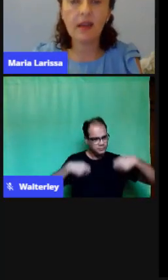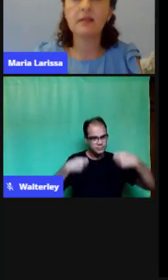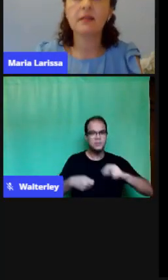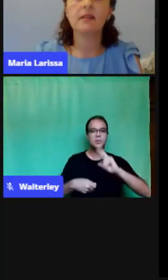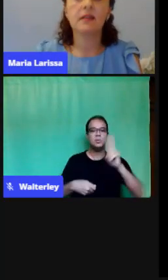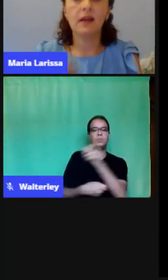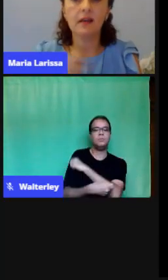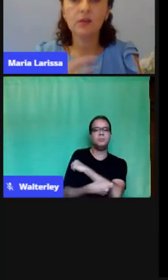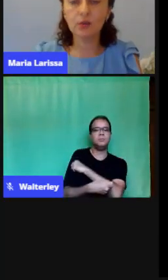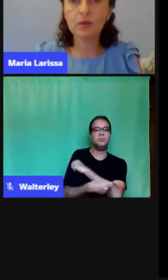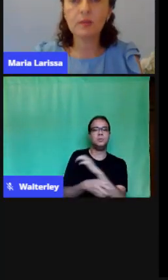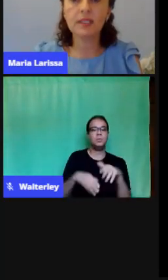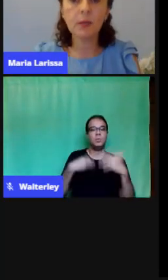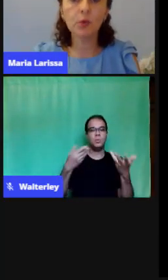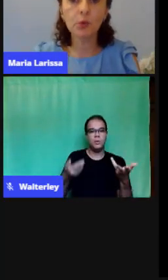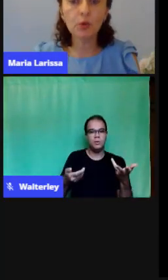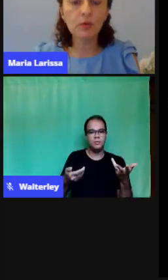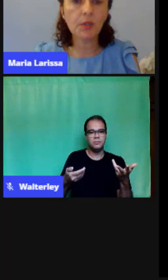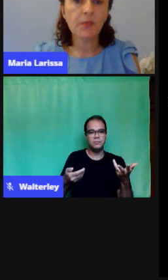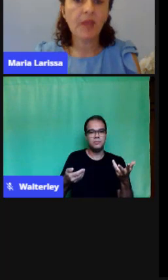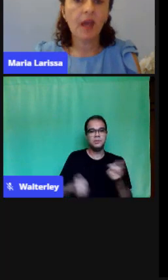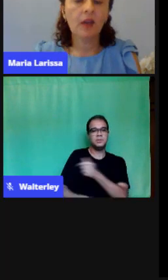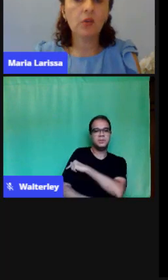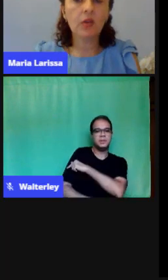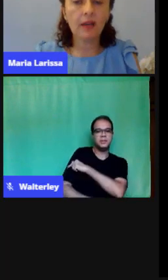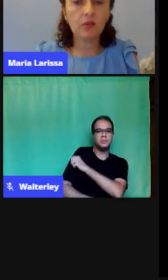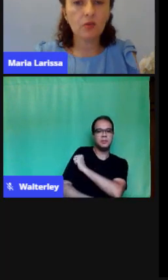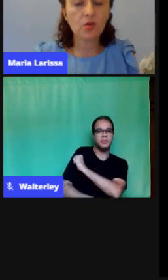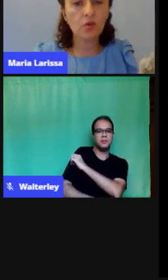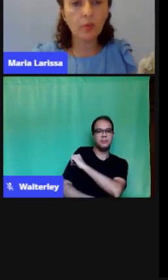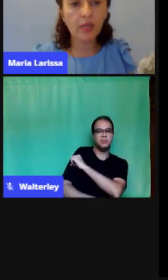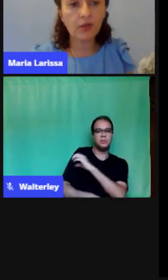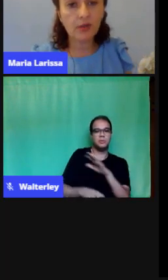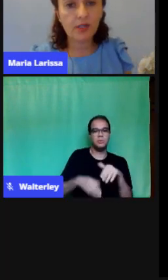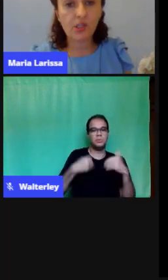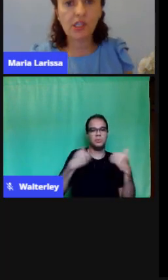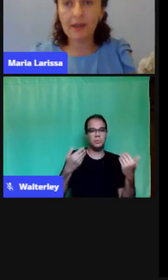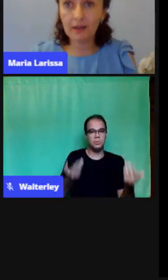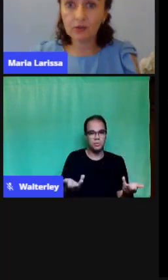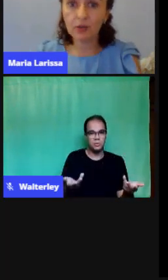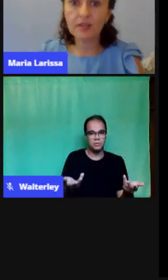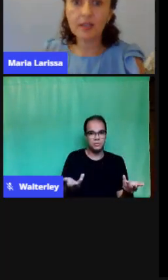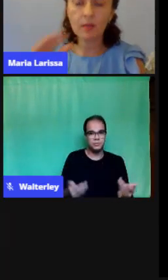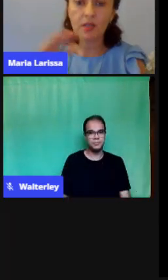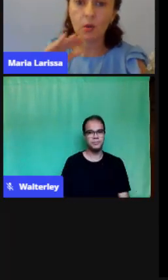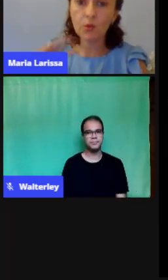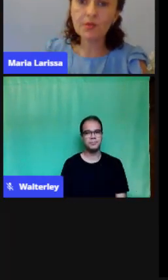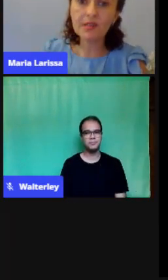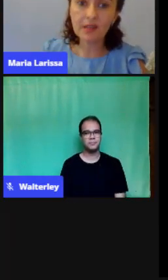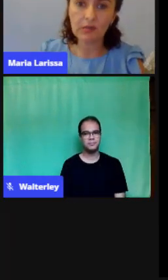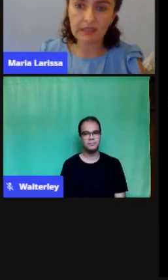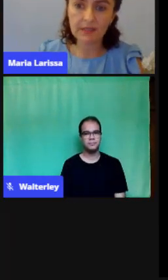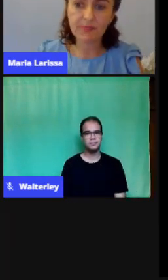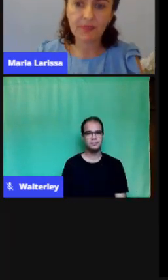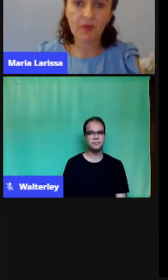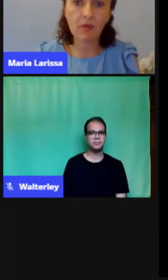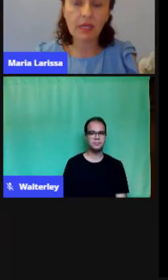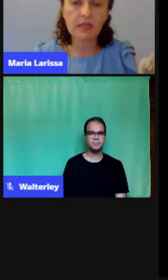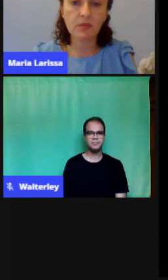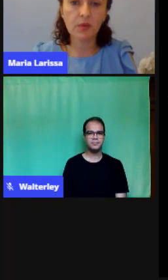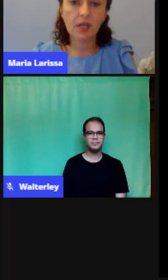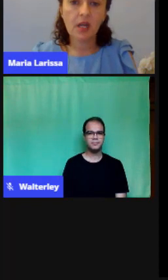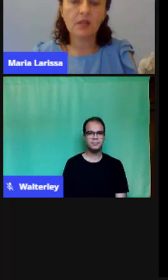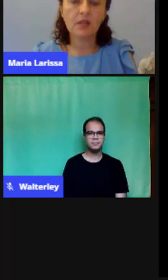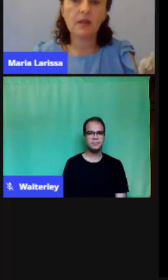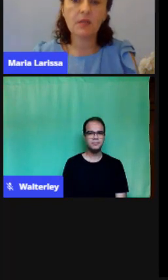a série, a turma, né? O número. Do lado superior direito, nós temos alguns ícones, não